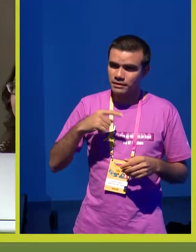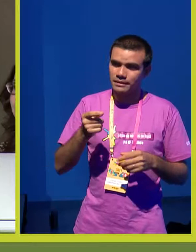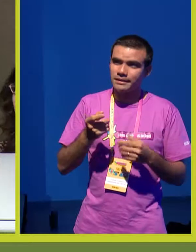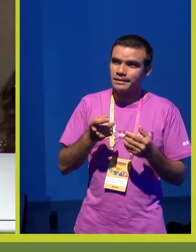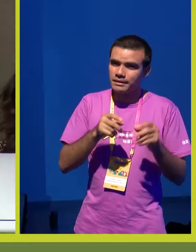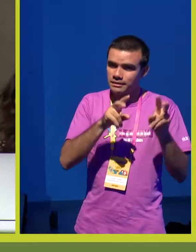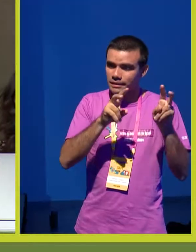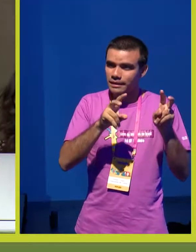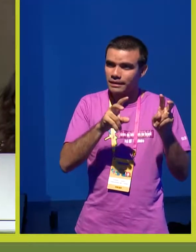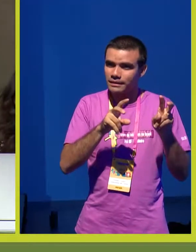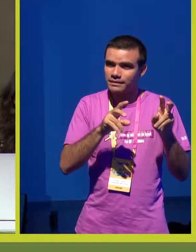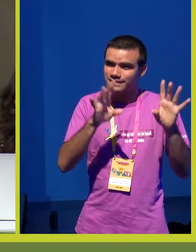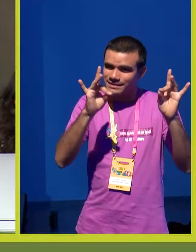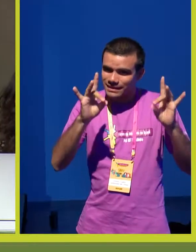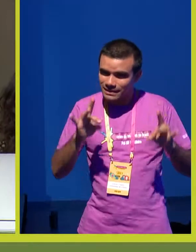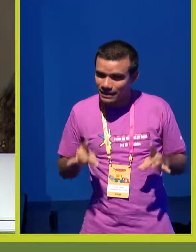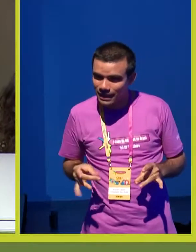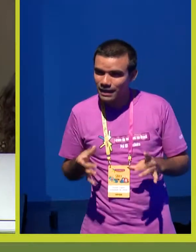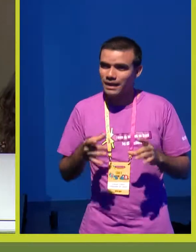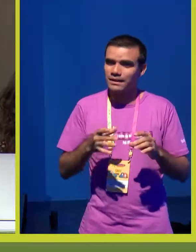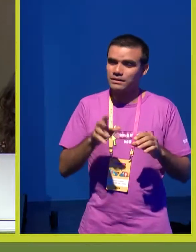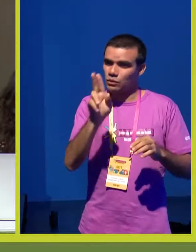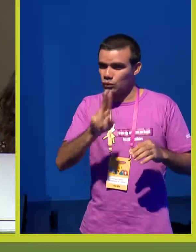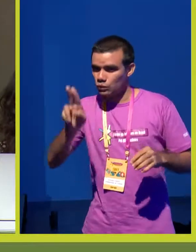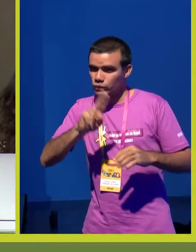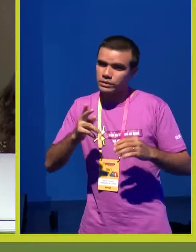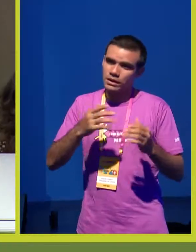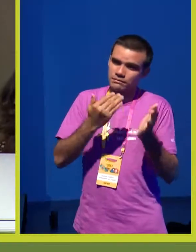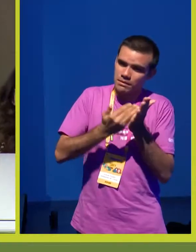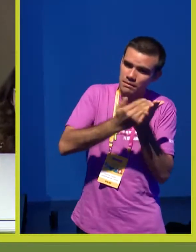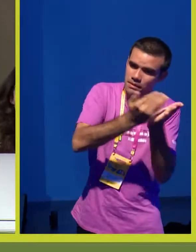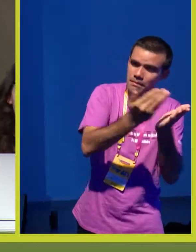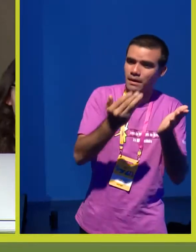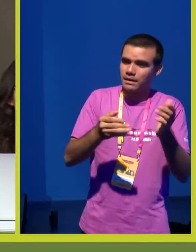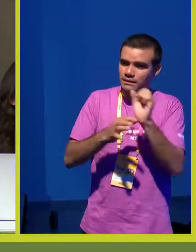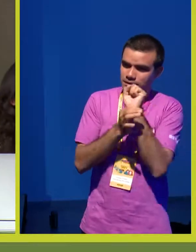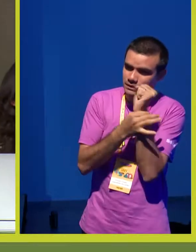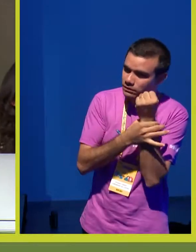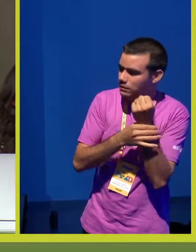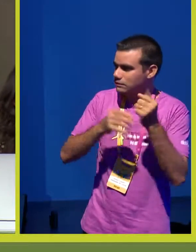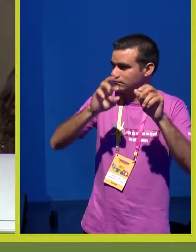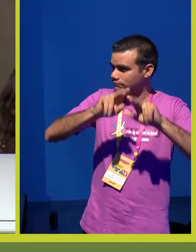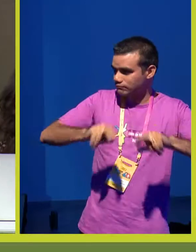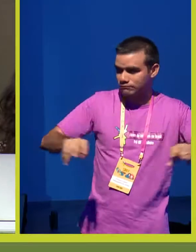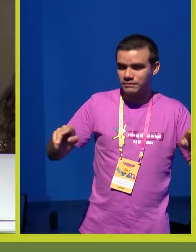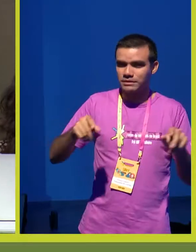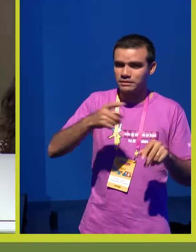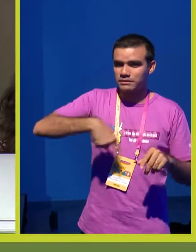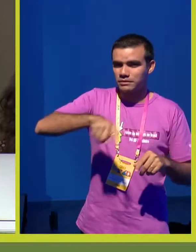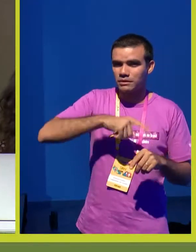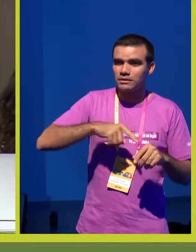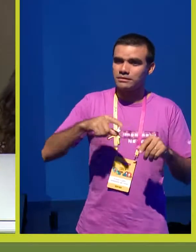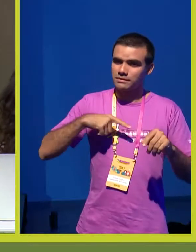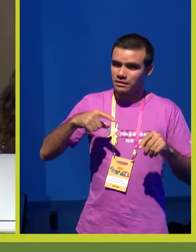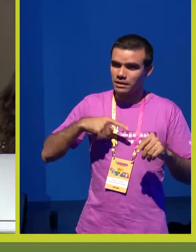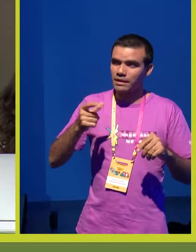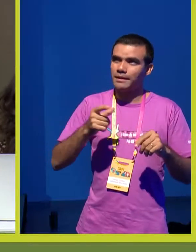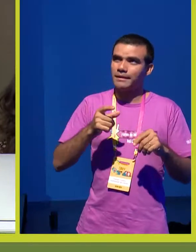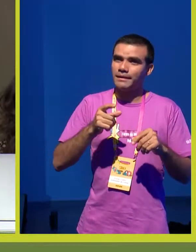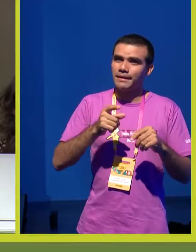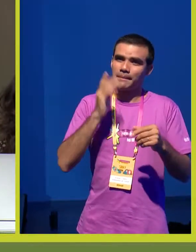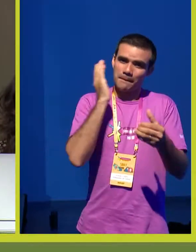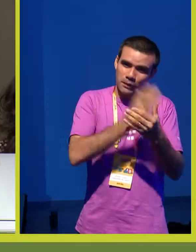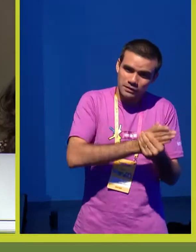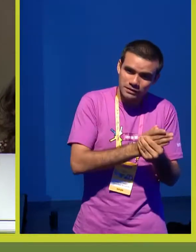critérios importantes para a utilização, procedimentos de segurança para isso, principalmente quando a gente está tratando de persecução penal